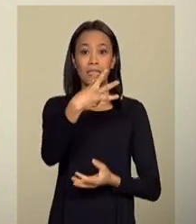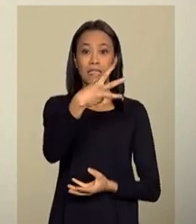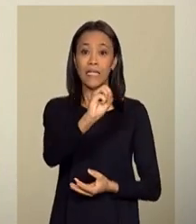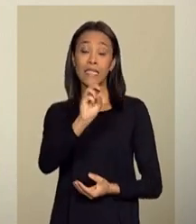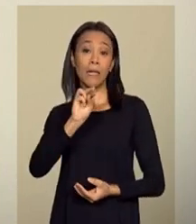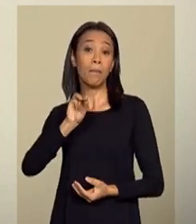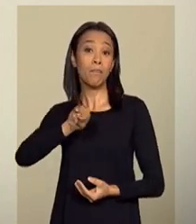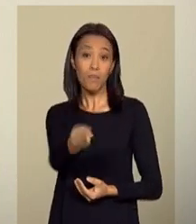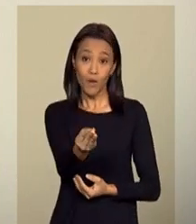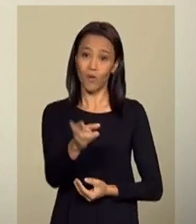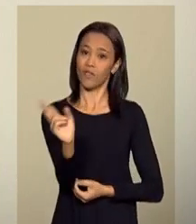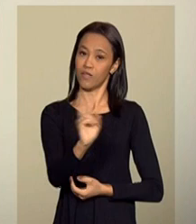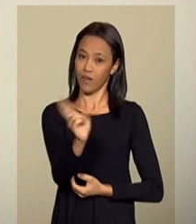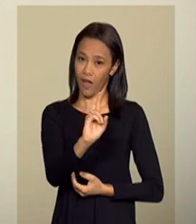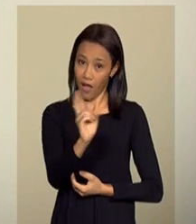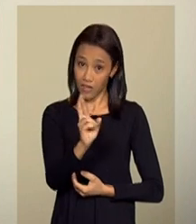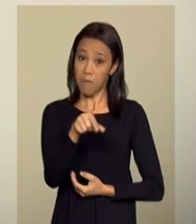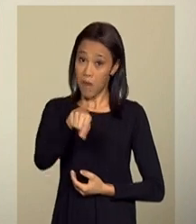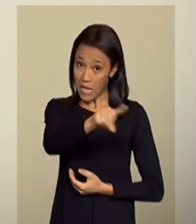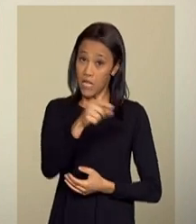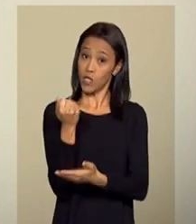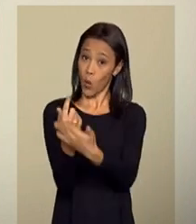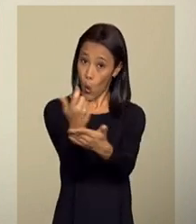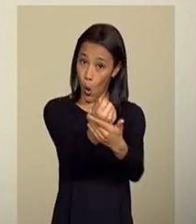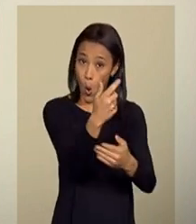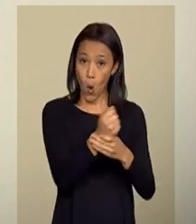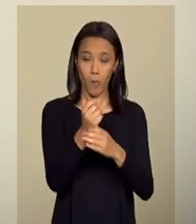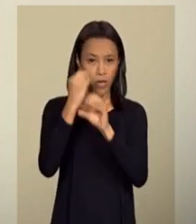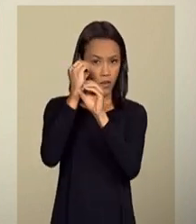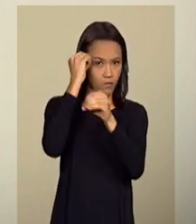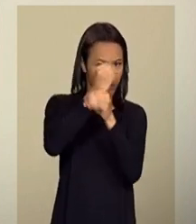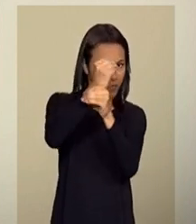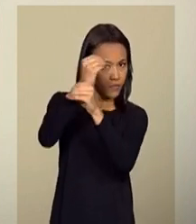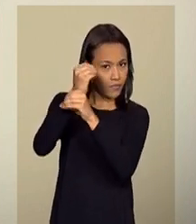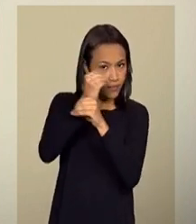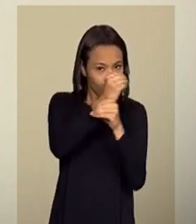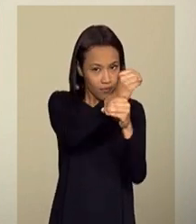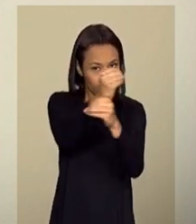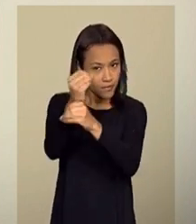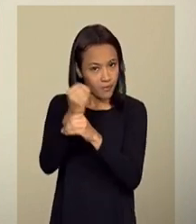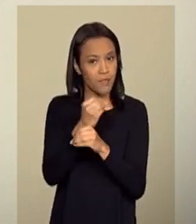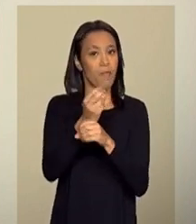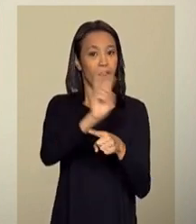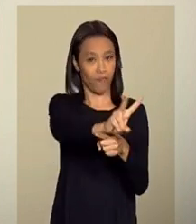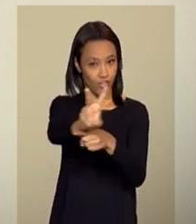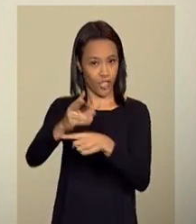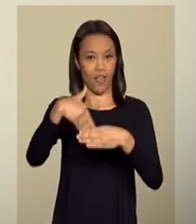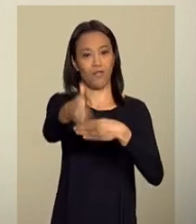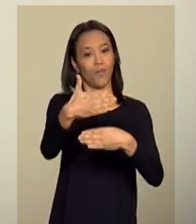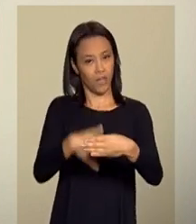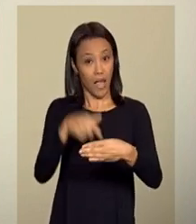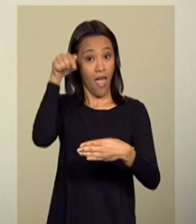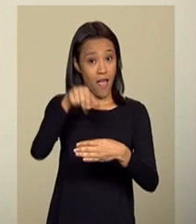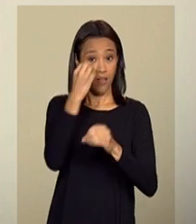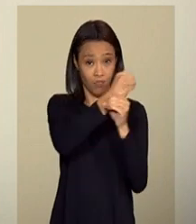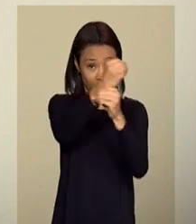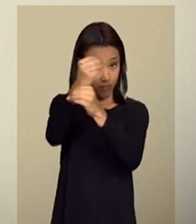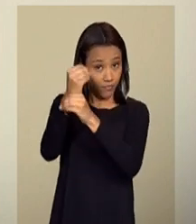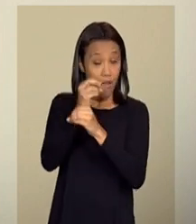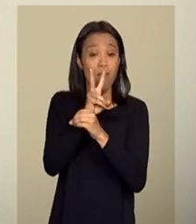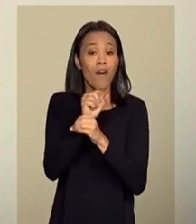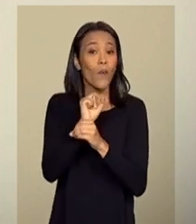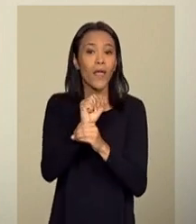milhões de reais para que eles comprem câmeras para fazer a vigilância das Fronteiras essas câmeras